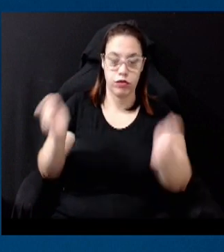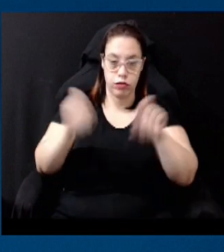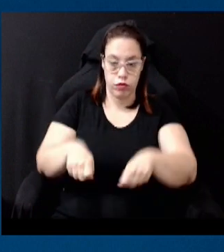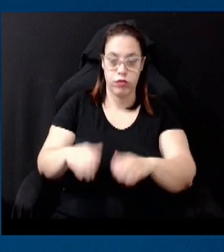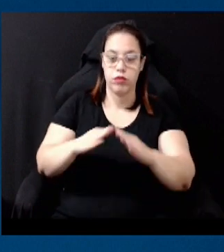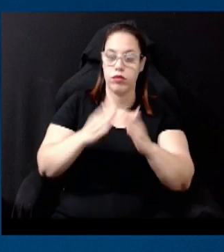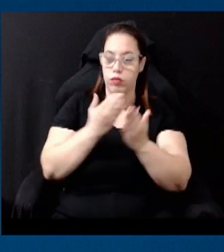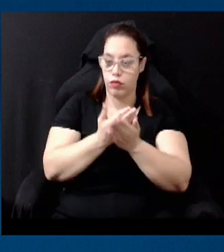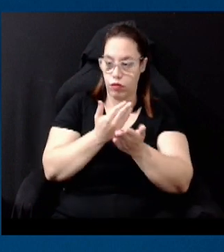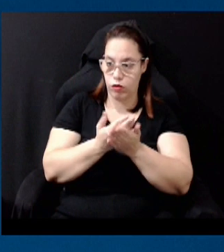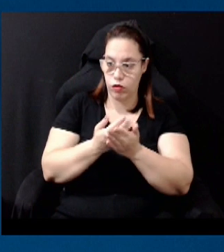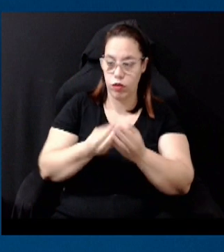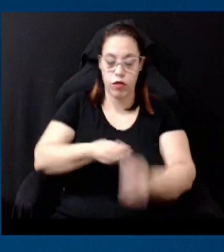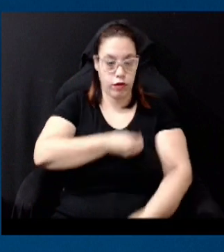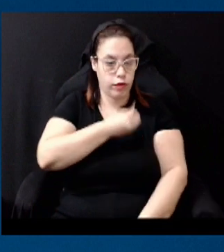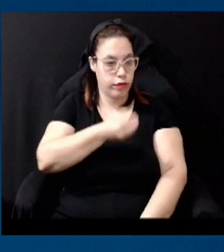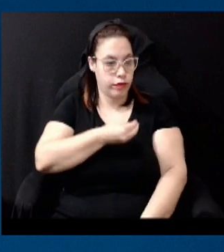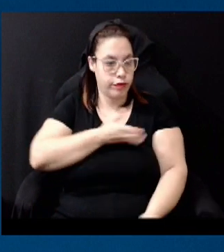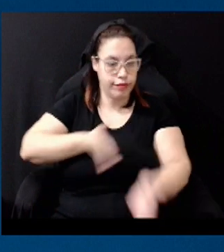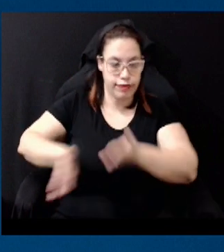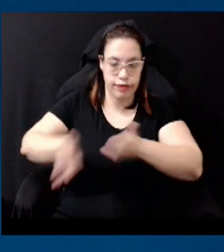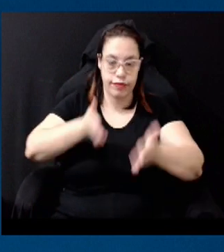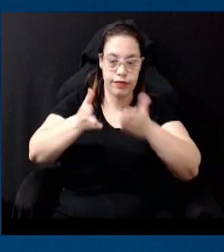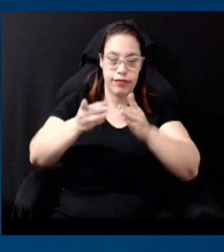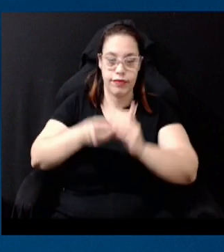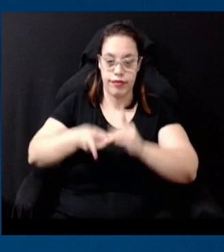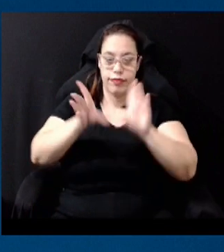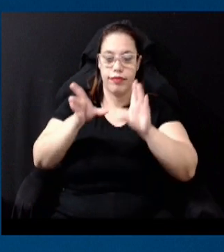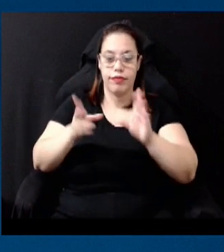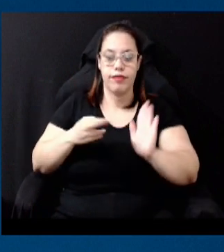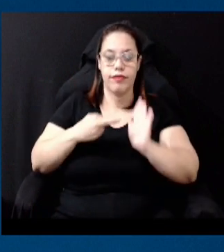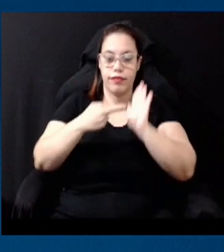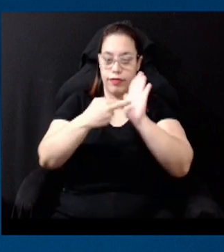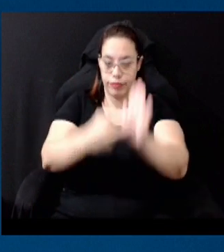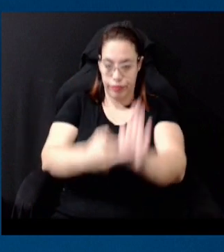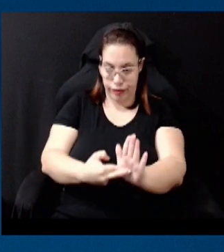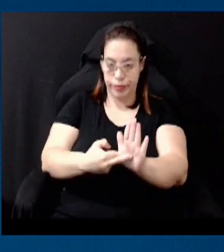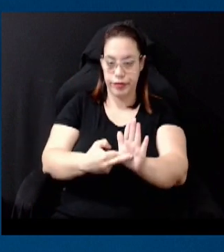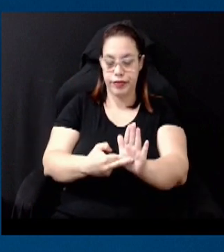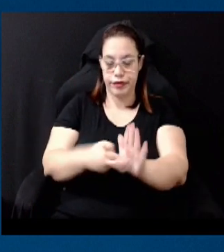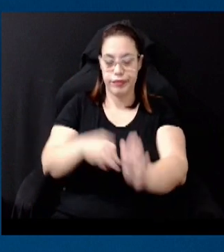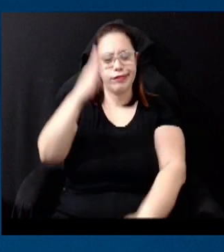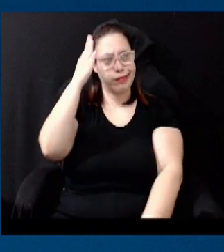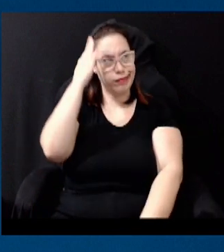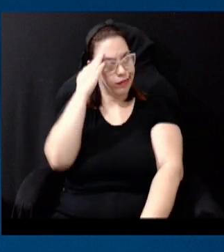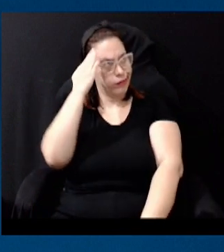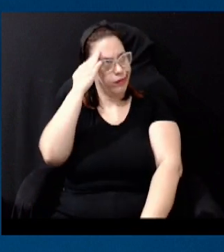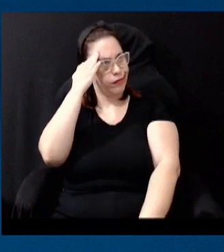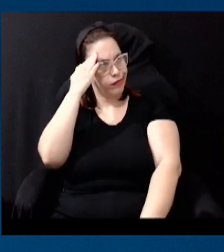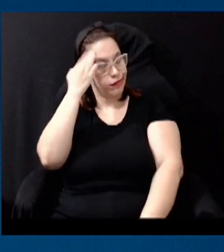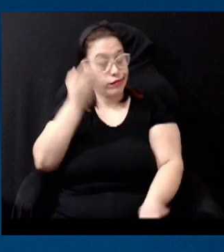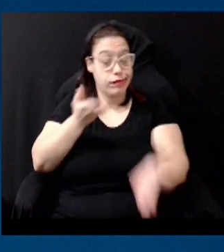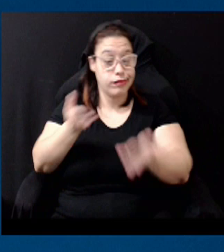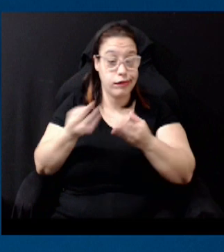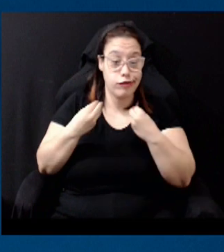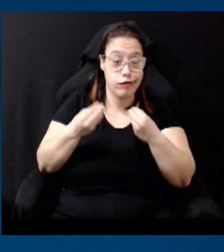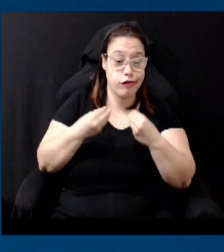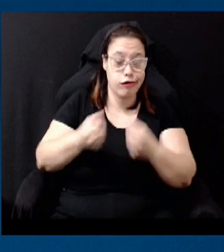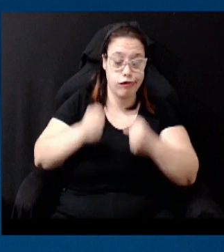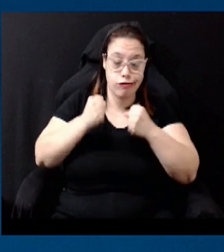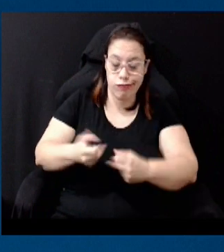a vivência do processo da democracia representativa e a compreensão do funcionamento do poder